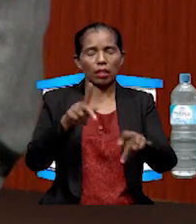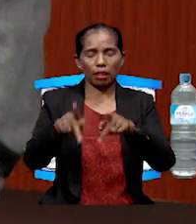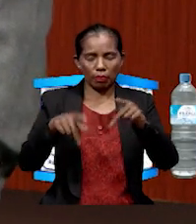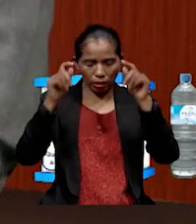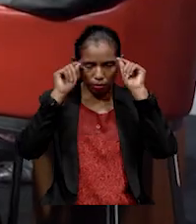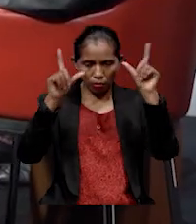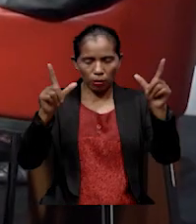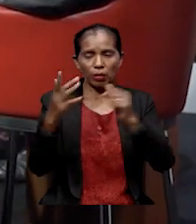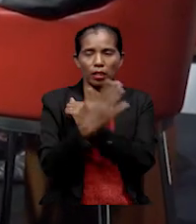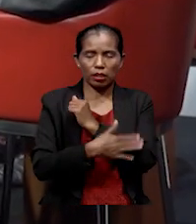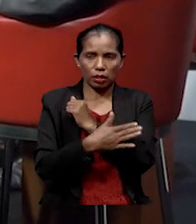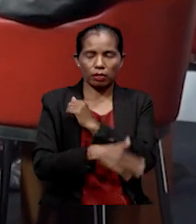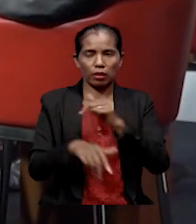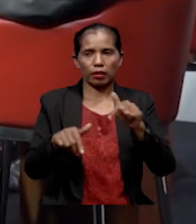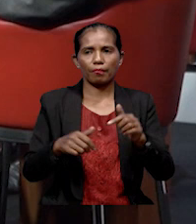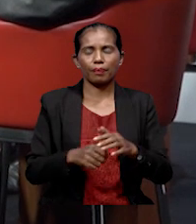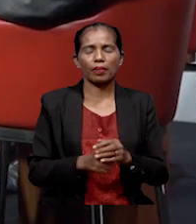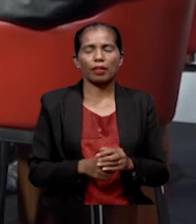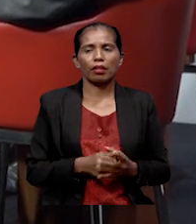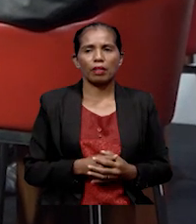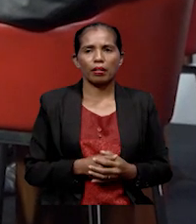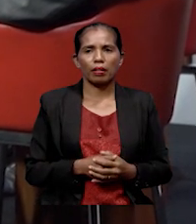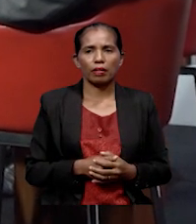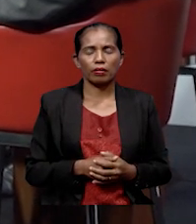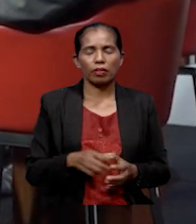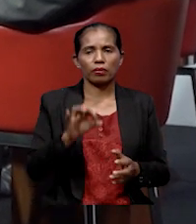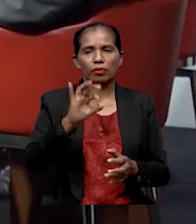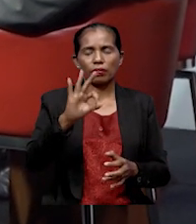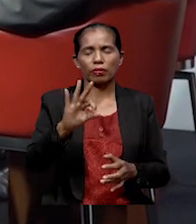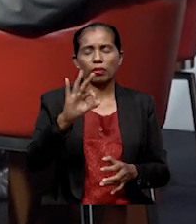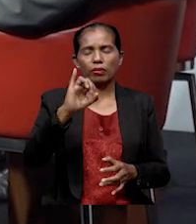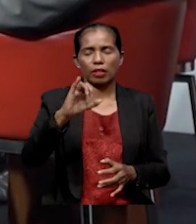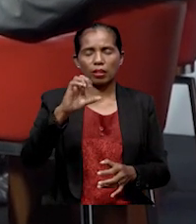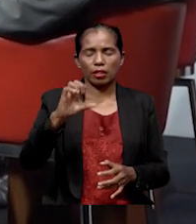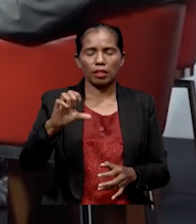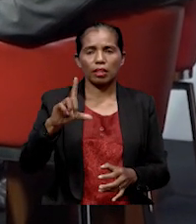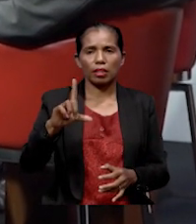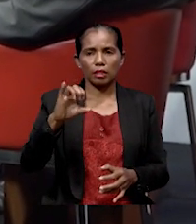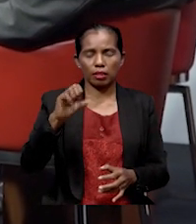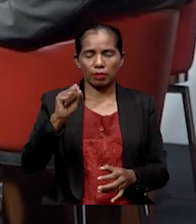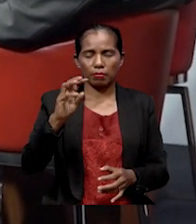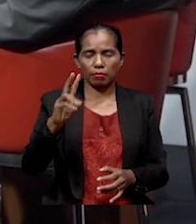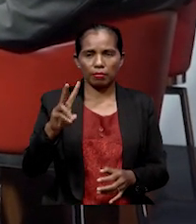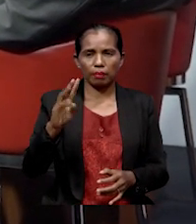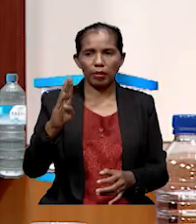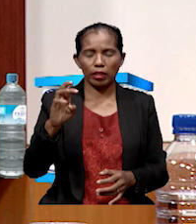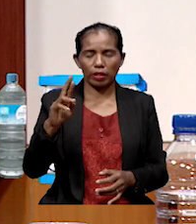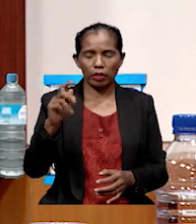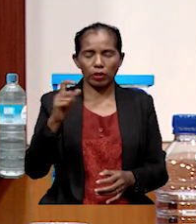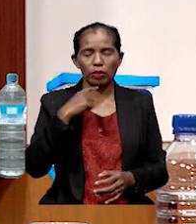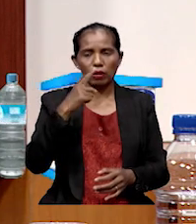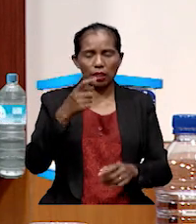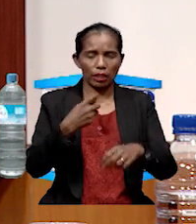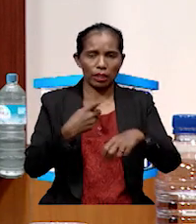Barrai no povo iranê. Candidato presidente da República, Felisberto Araújo Hateten, e a tempo difícil, timorou ambrani luta pela